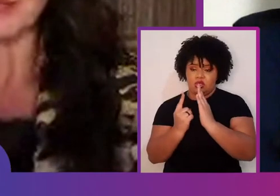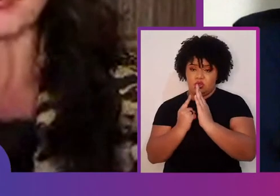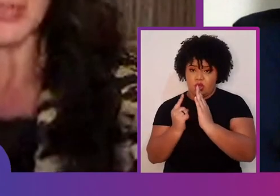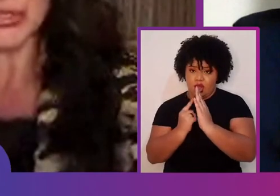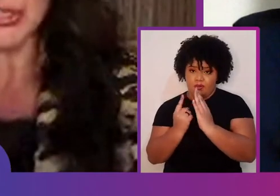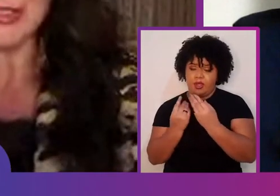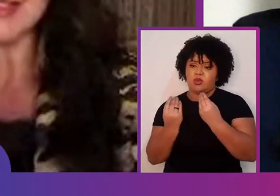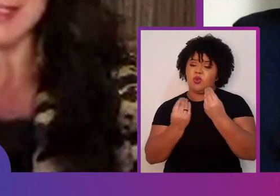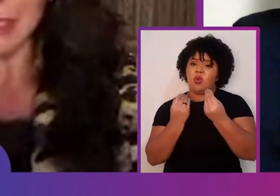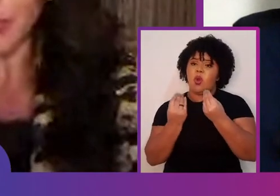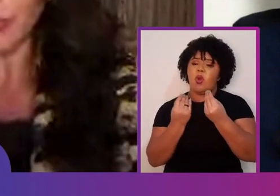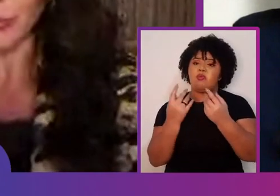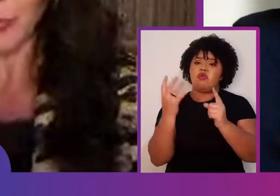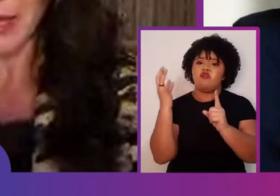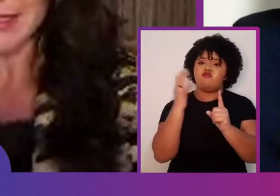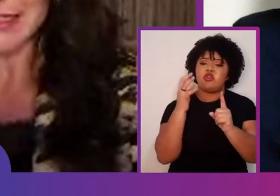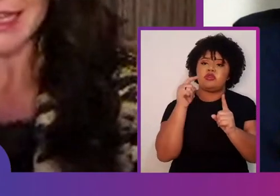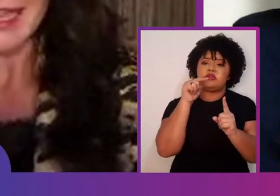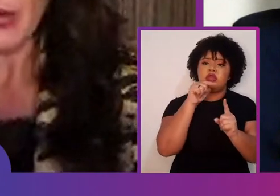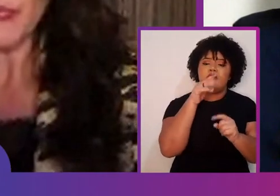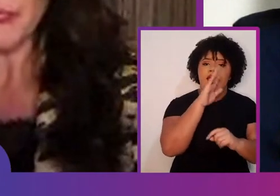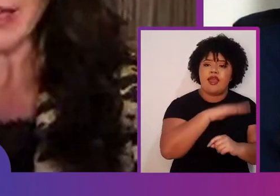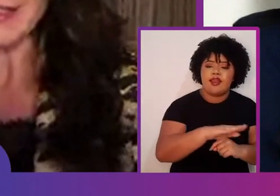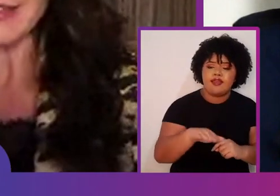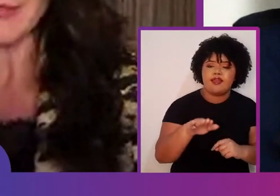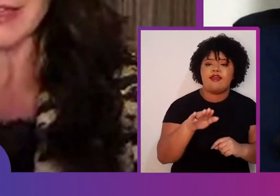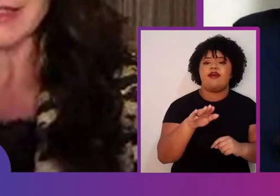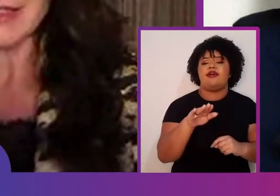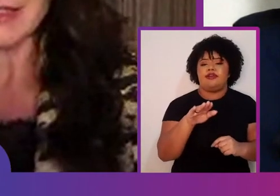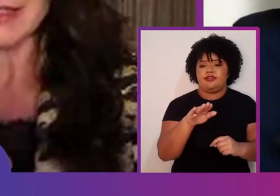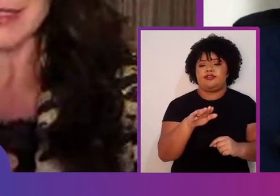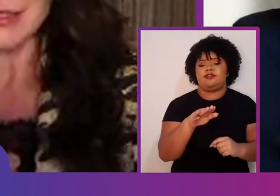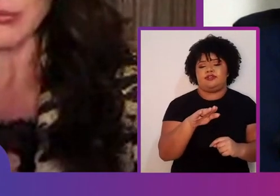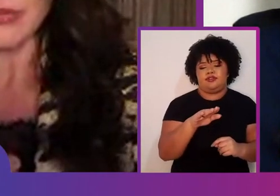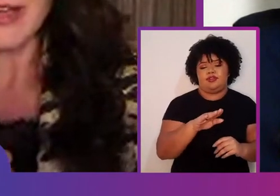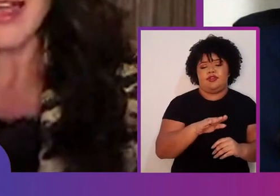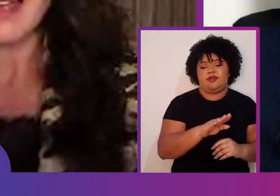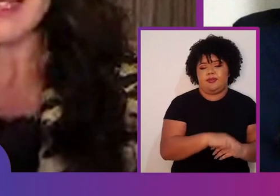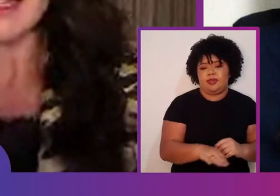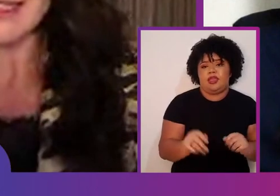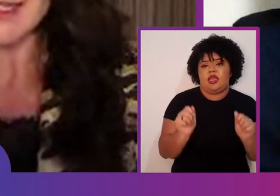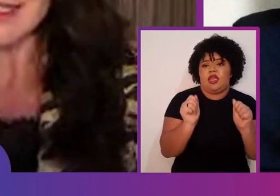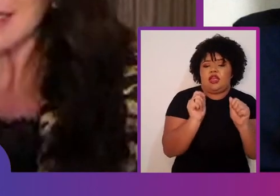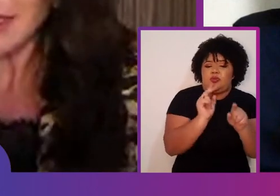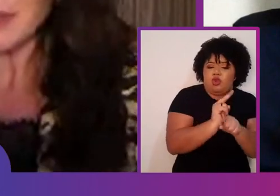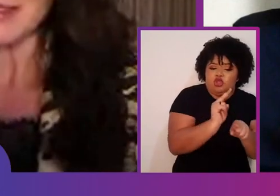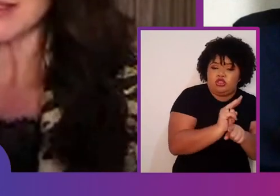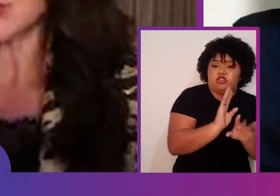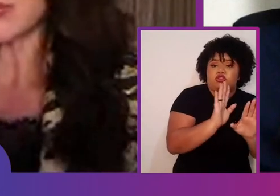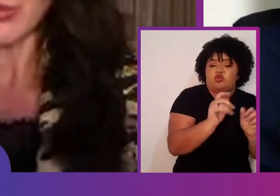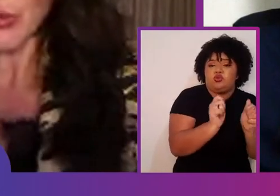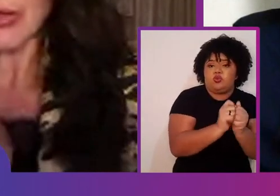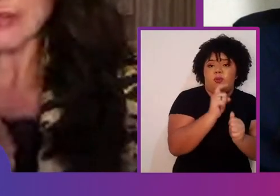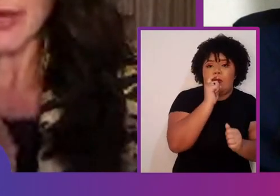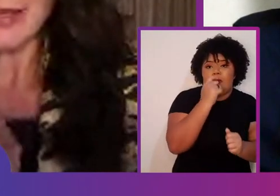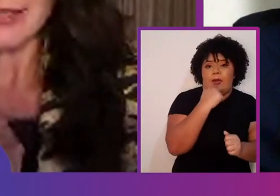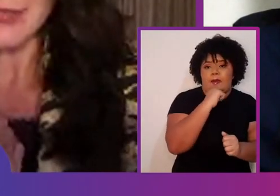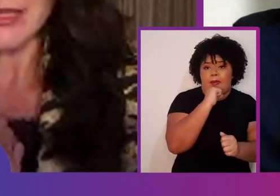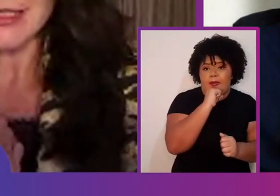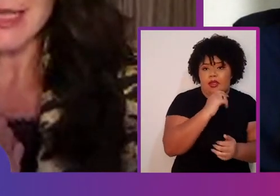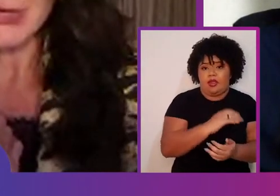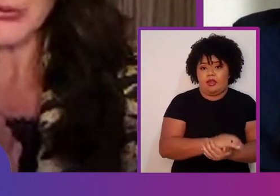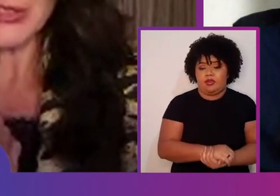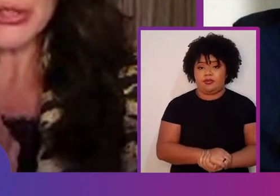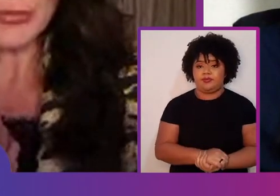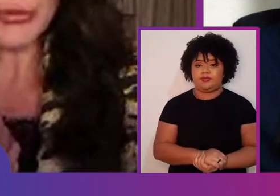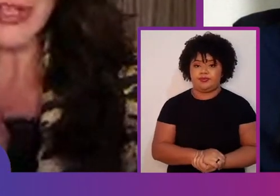em casa, protegidas e com os pais? O Fagner Tavares da Silva, as crianças sentem bastante o isolamento. E nós, pais,